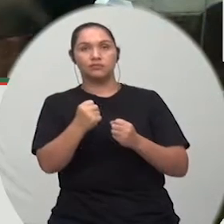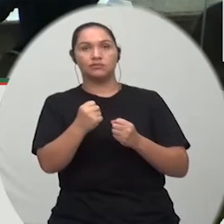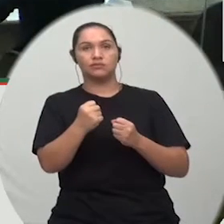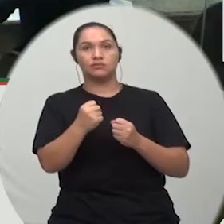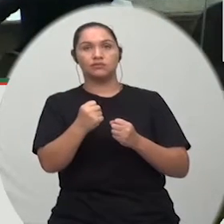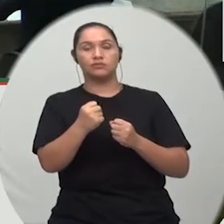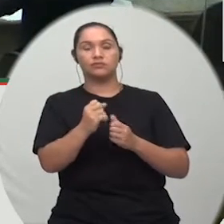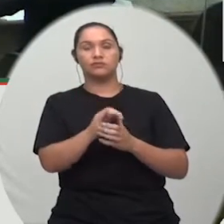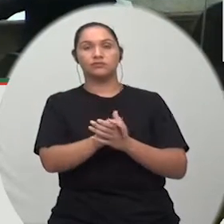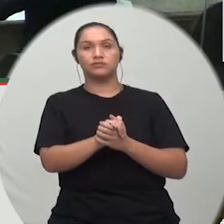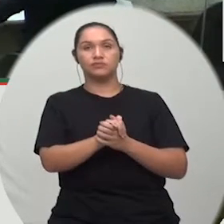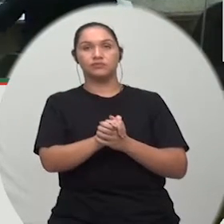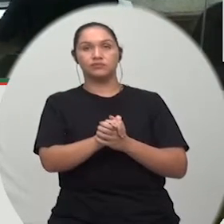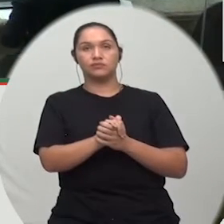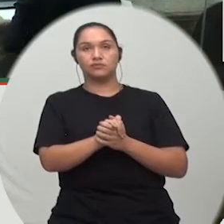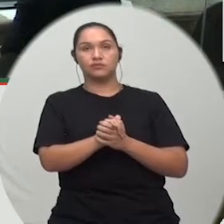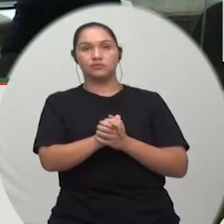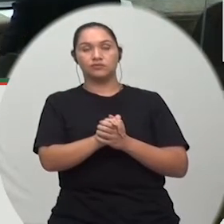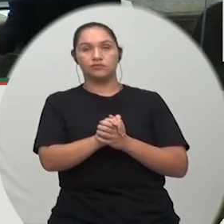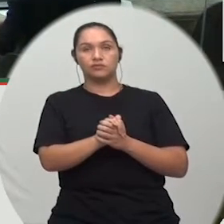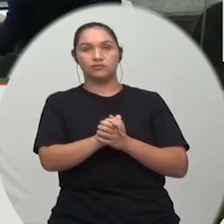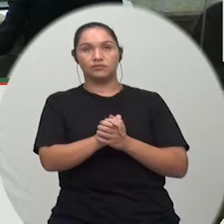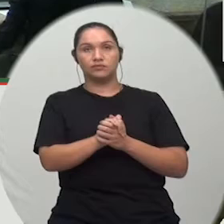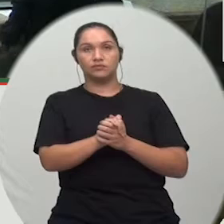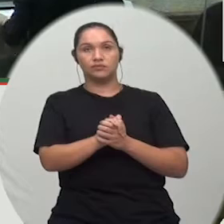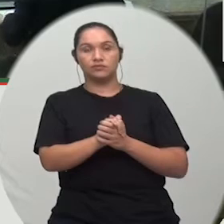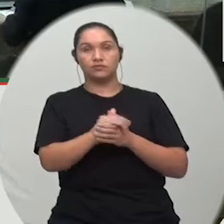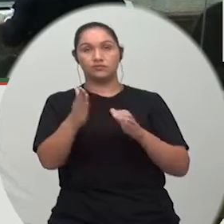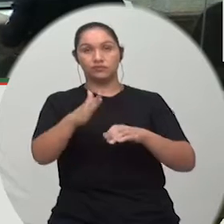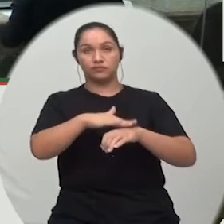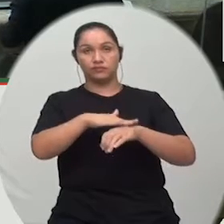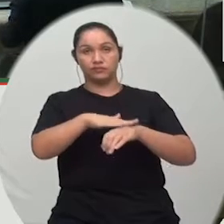Terminado o expediente, passamos agora para o horário político.